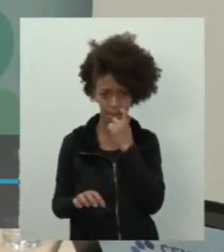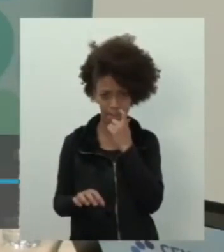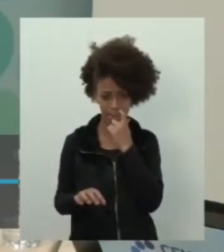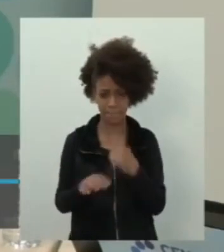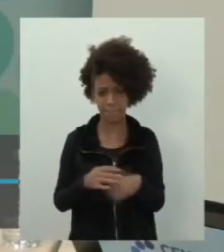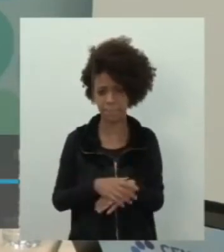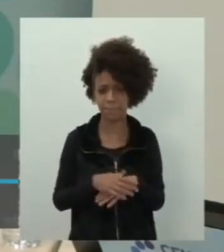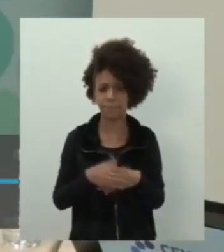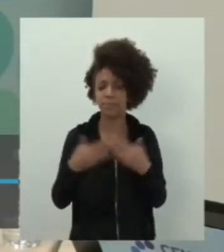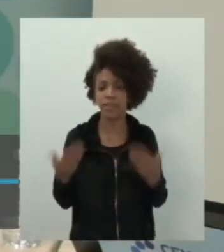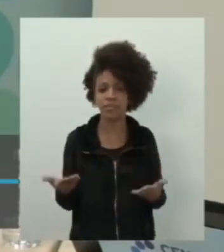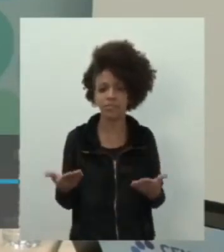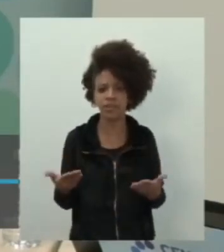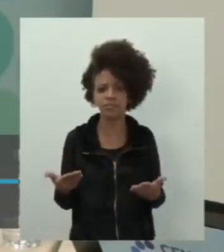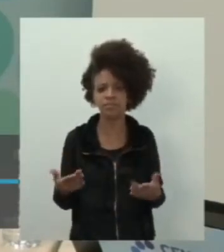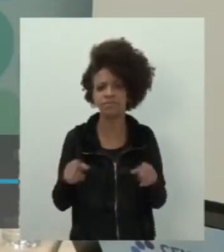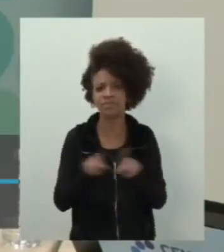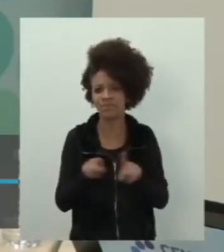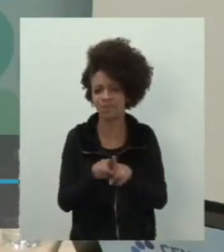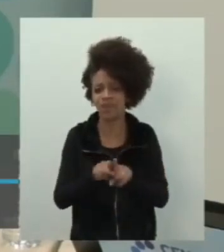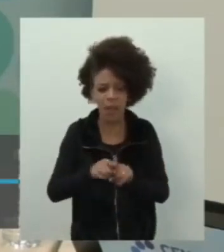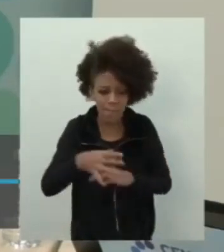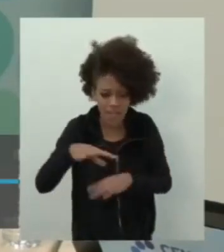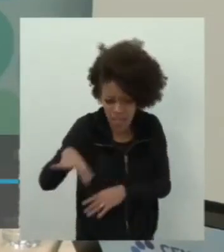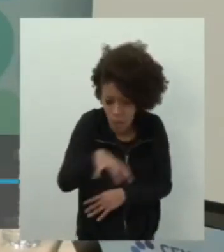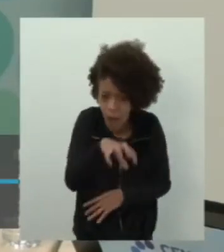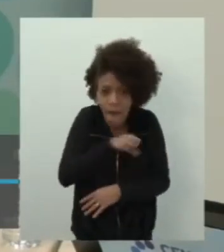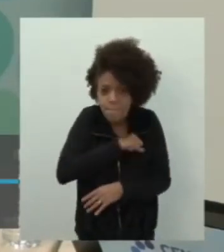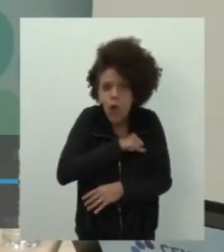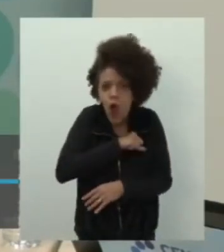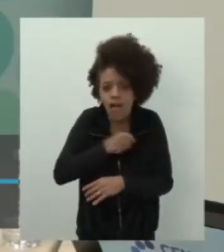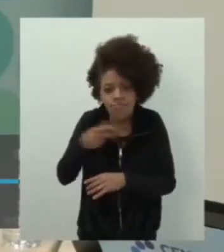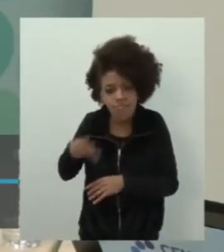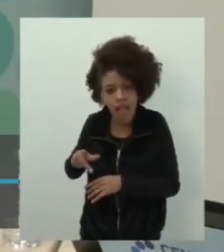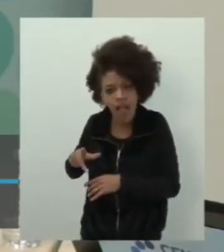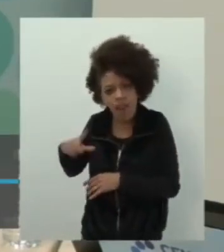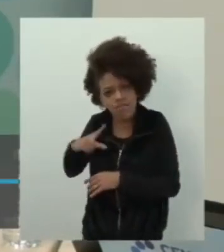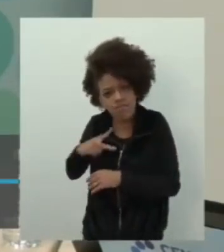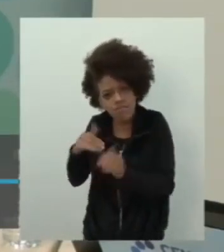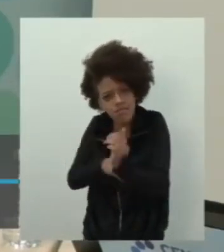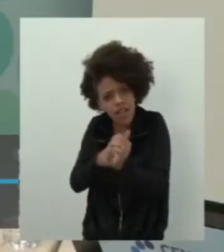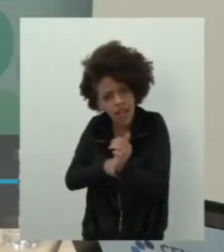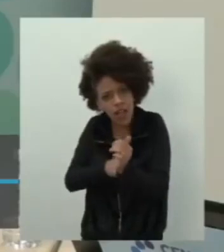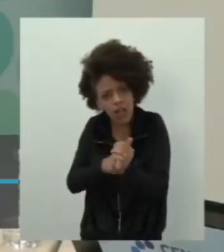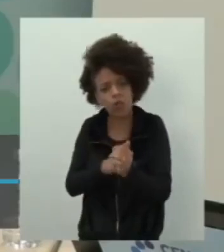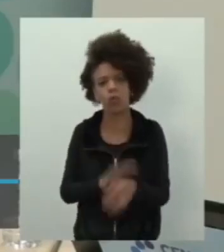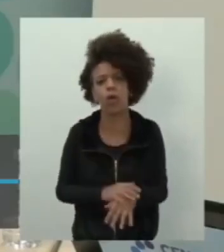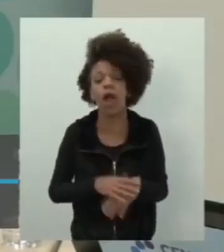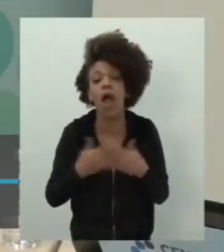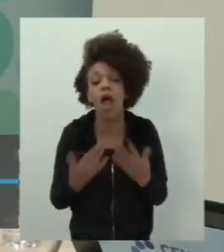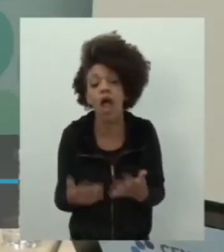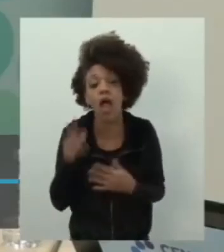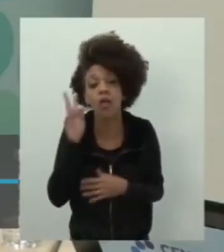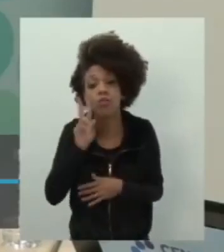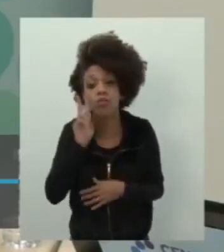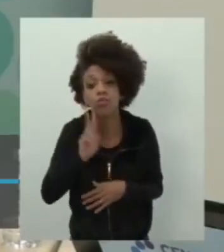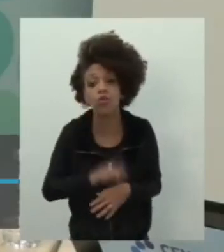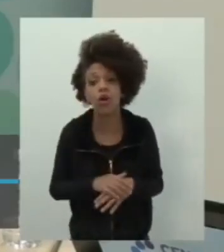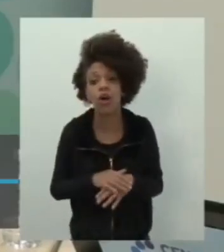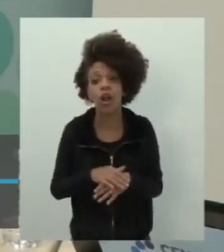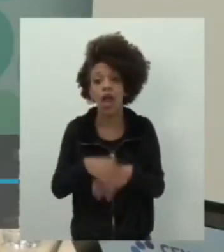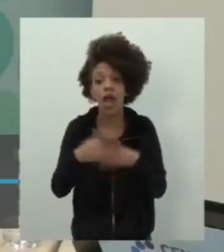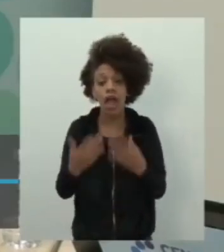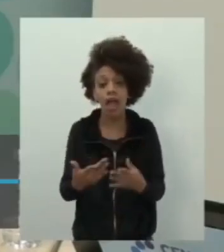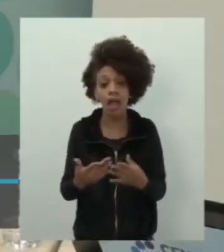relacionava-se com aquele que tem um relacionamento amoroso com a mulher. Então, por que isso? Porque geralmente a cantiga de amigo é a história de um casal que se